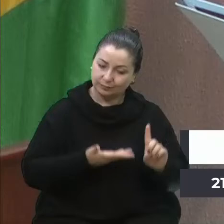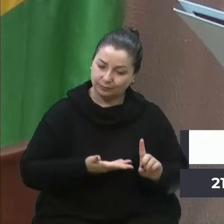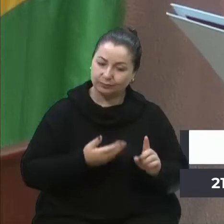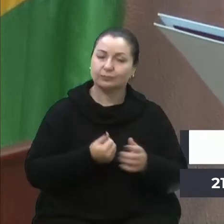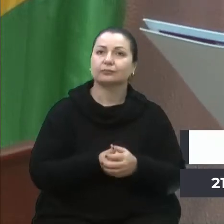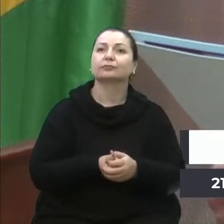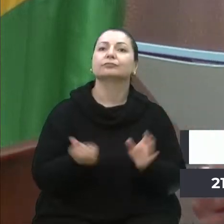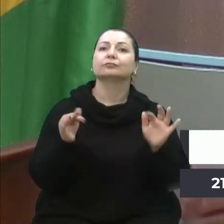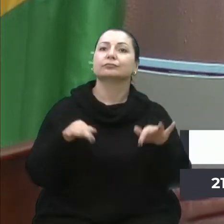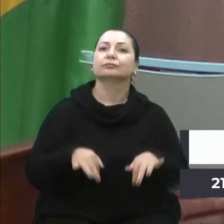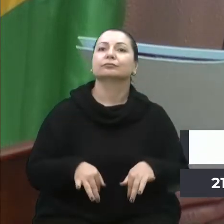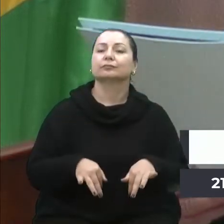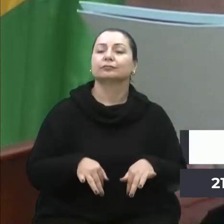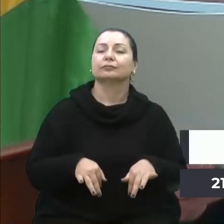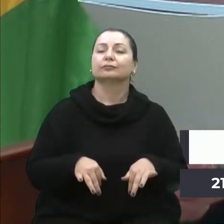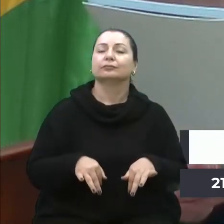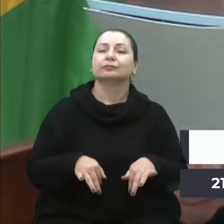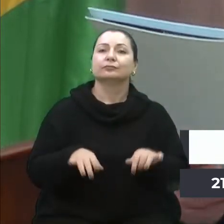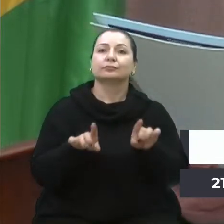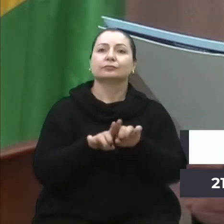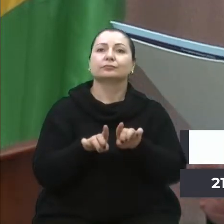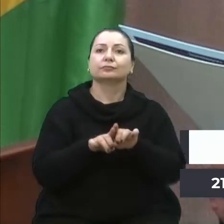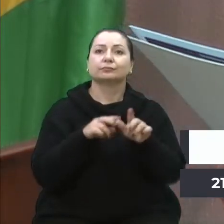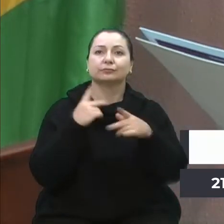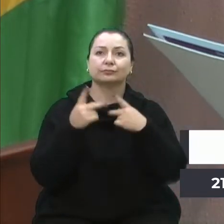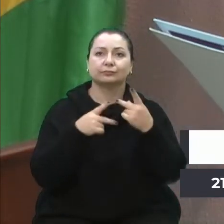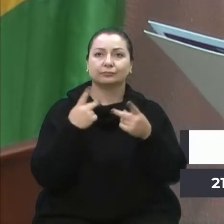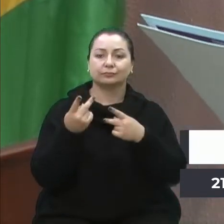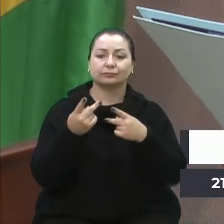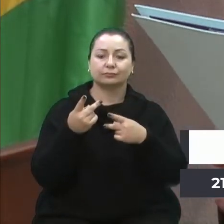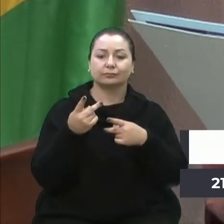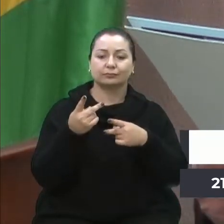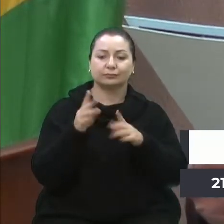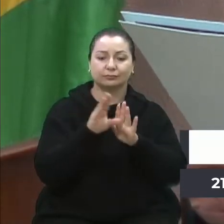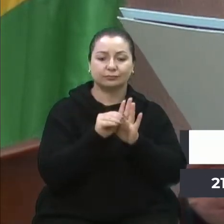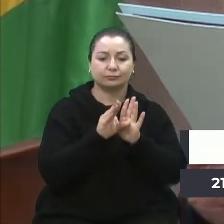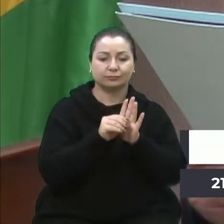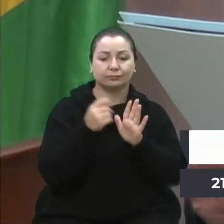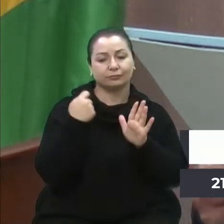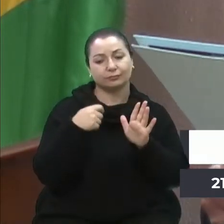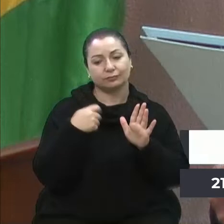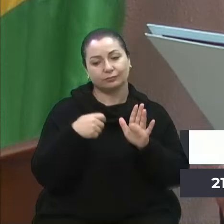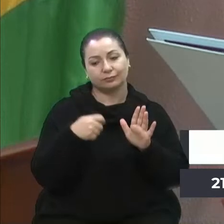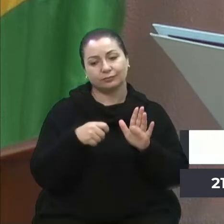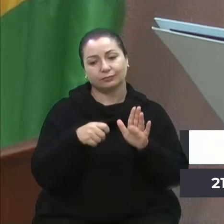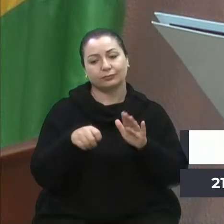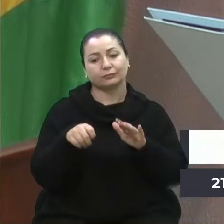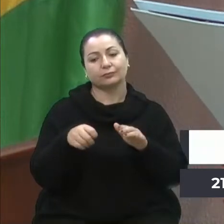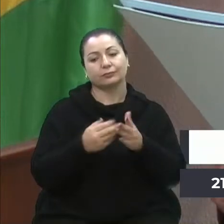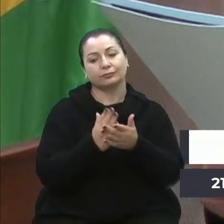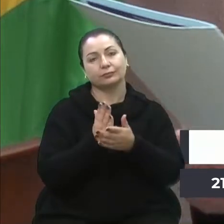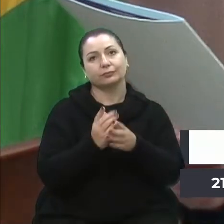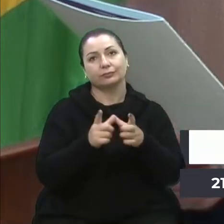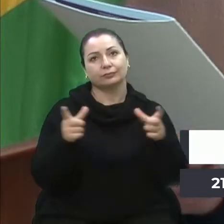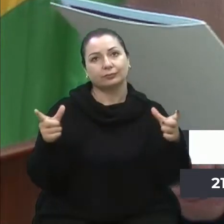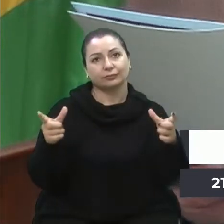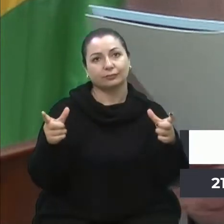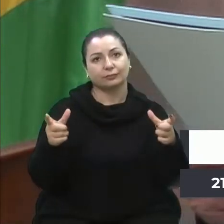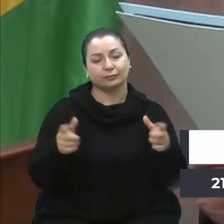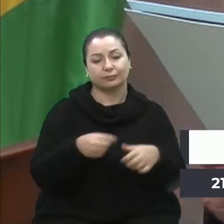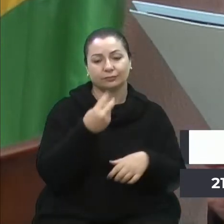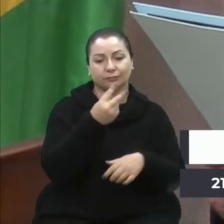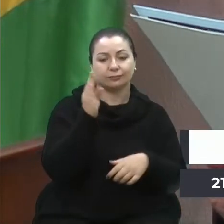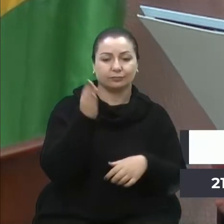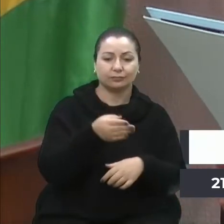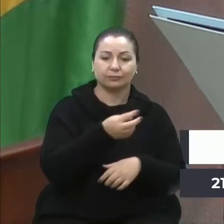Encerrando, cabe a ressalva de que esta matéria exige quórum de maioria qualificada, ou seja, o voto de